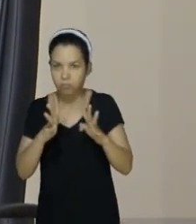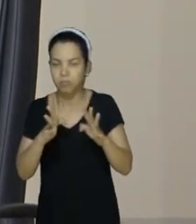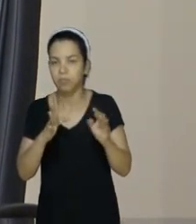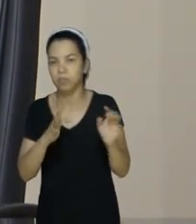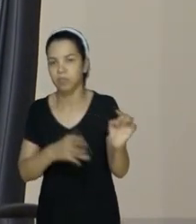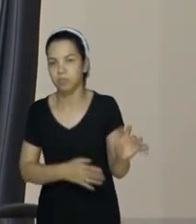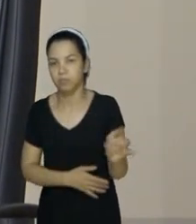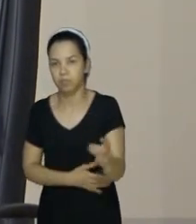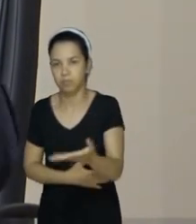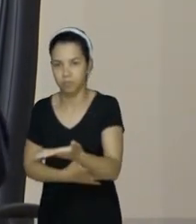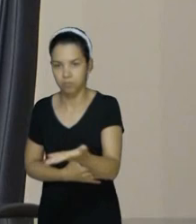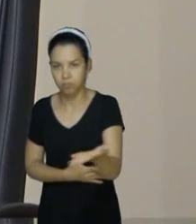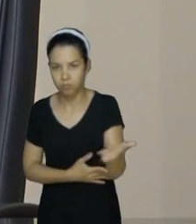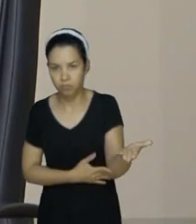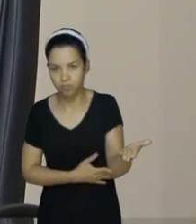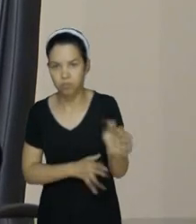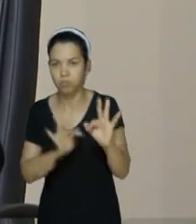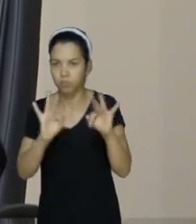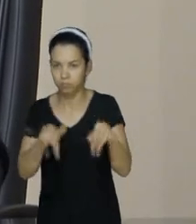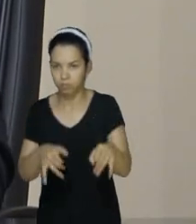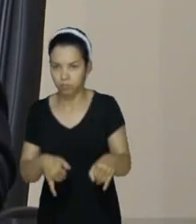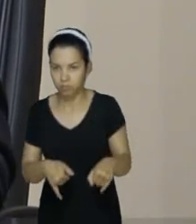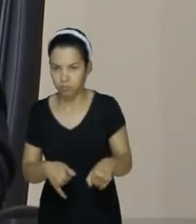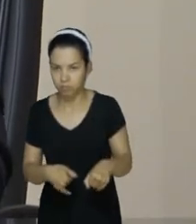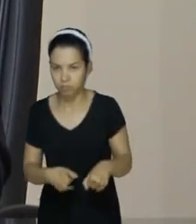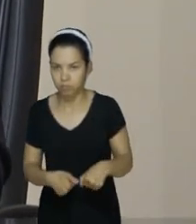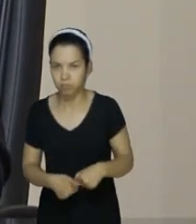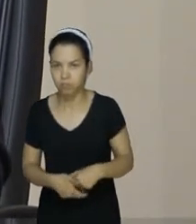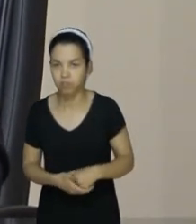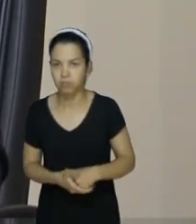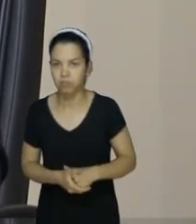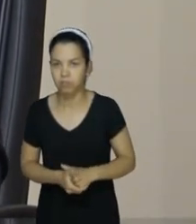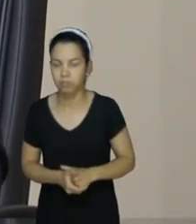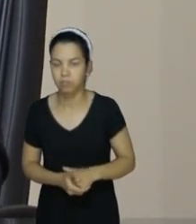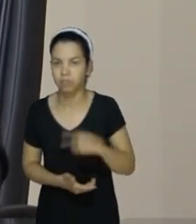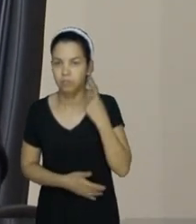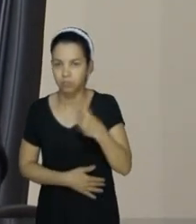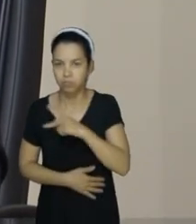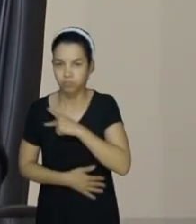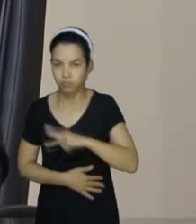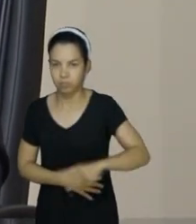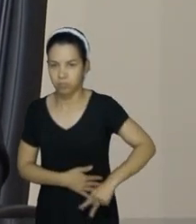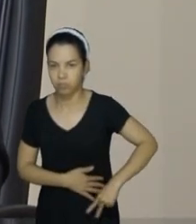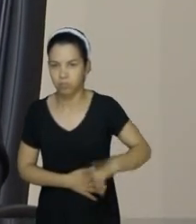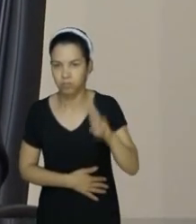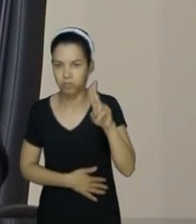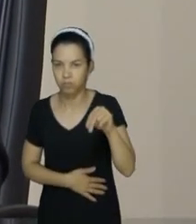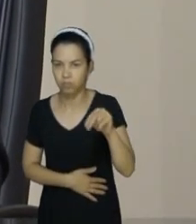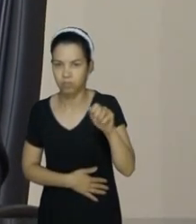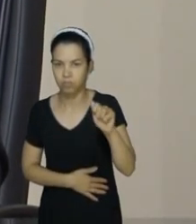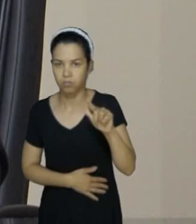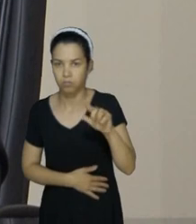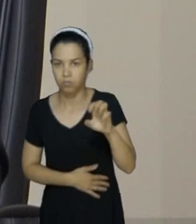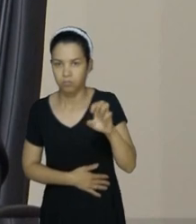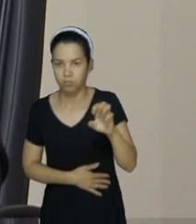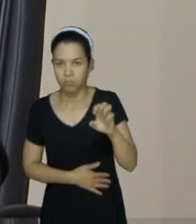as palavras no final do pronunciamento do deputado presidente da Unali, deputado Lídio,